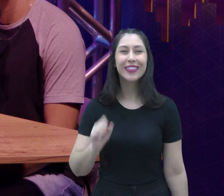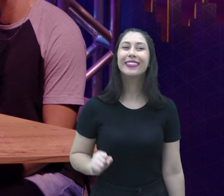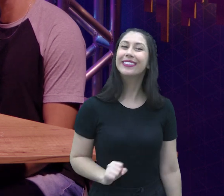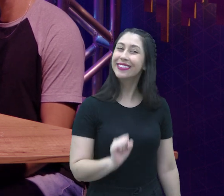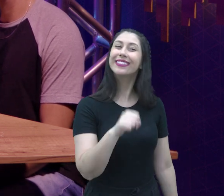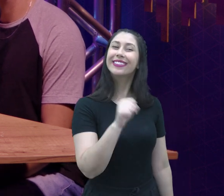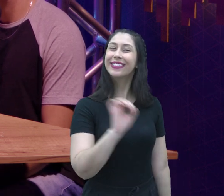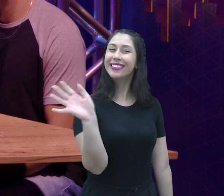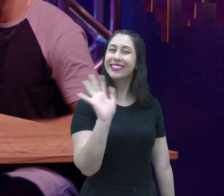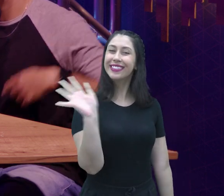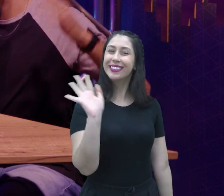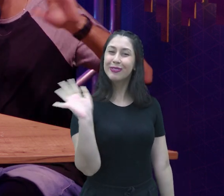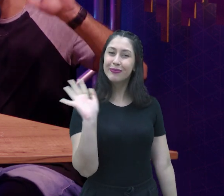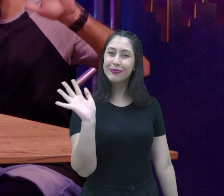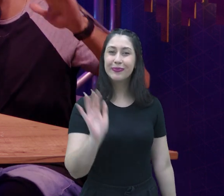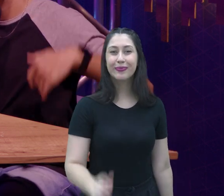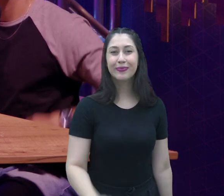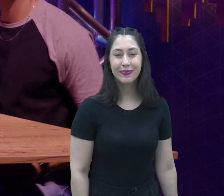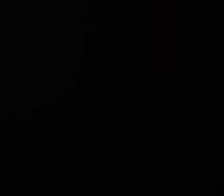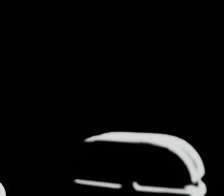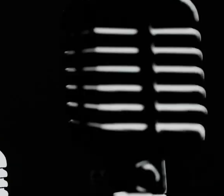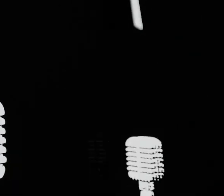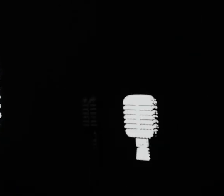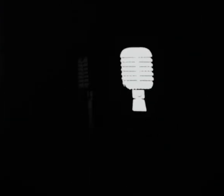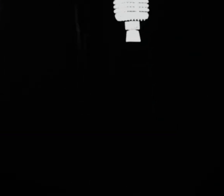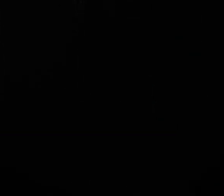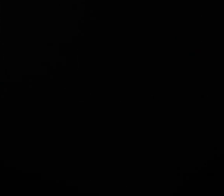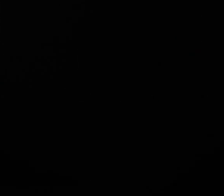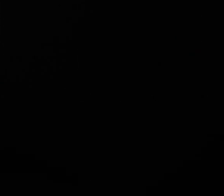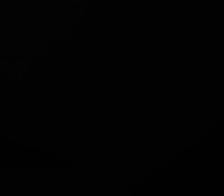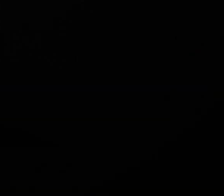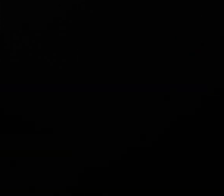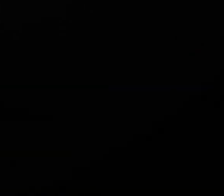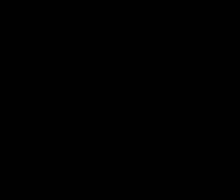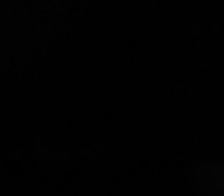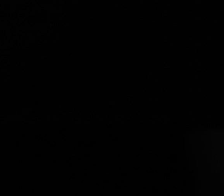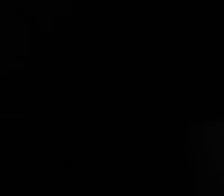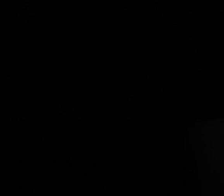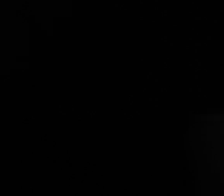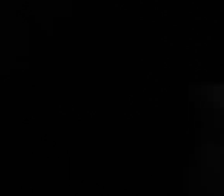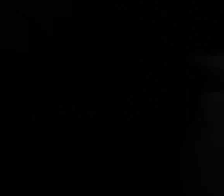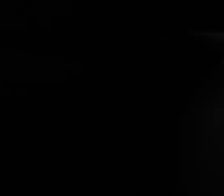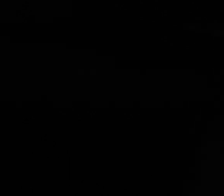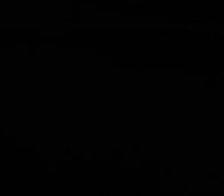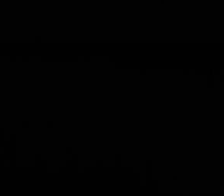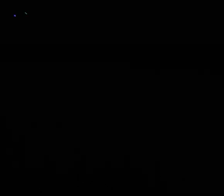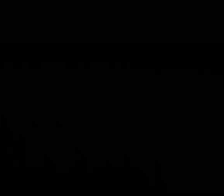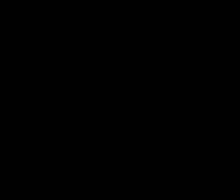vocês. É isso, gente. Até lá. Até.